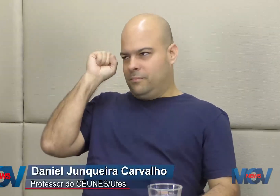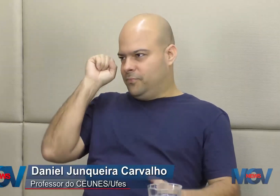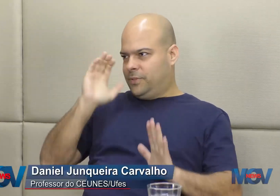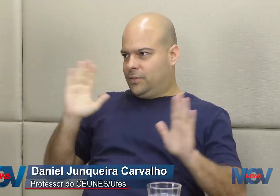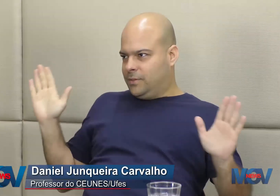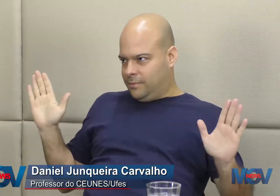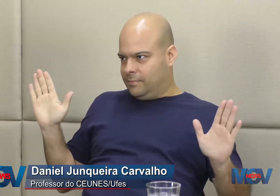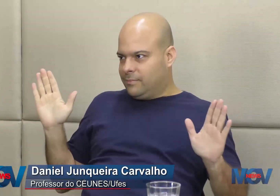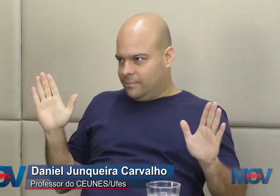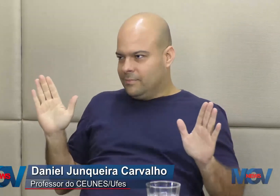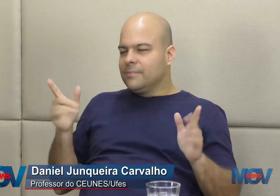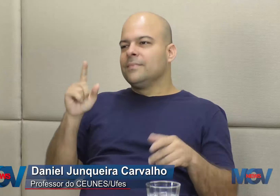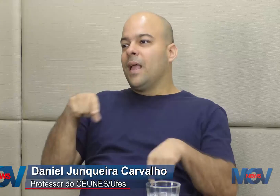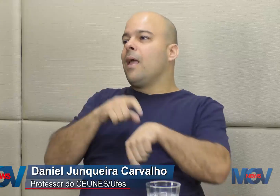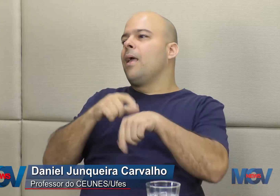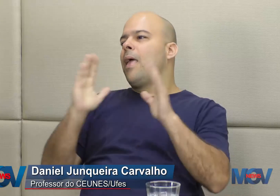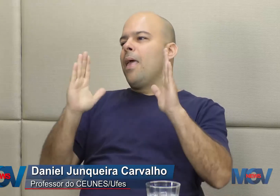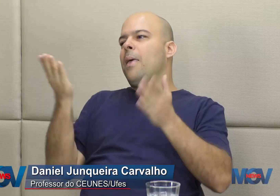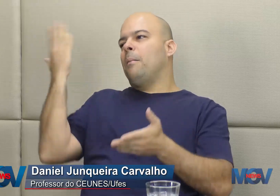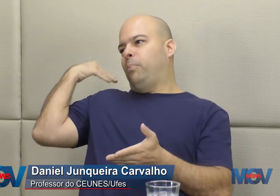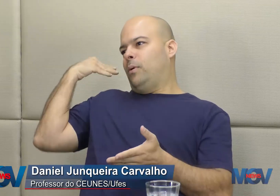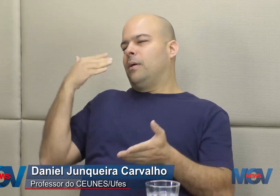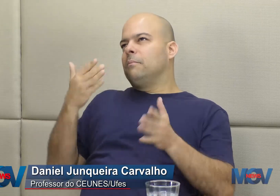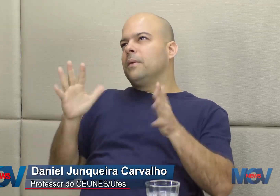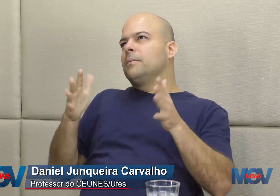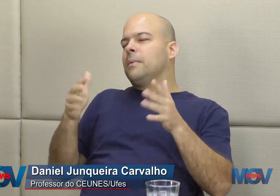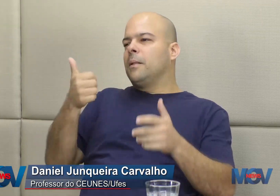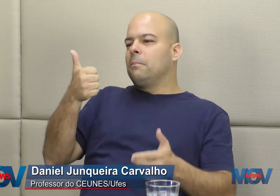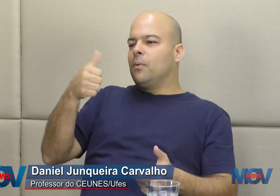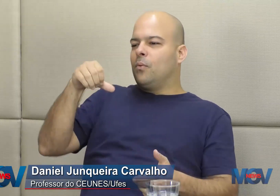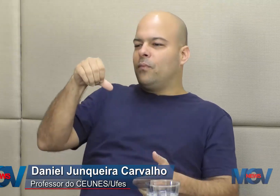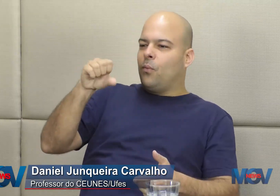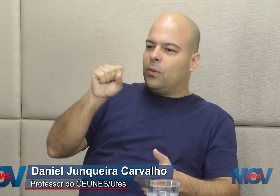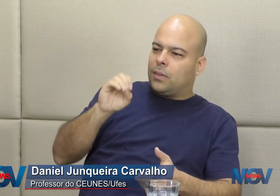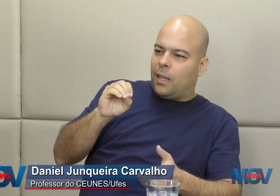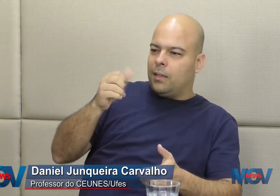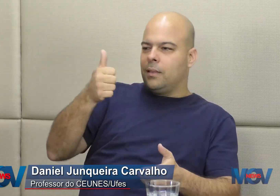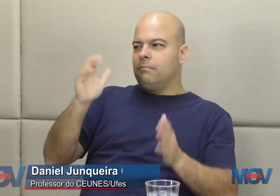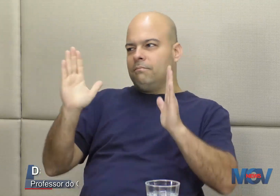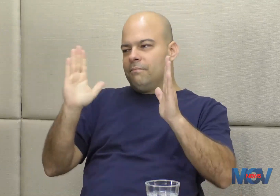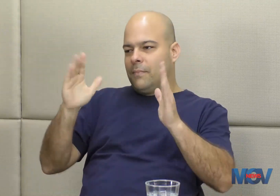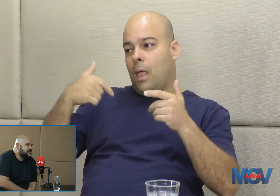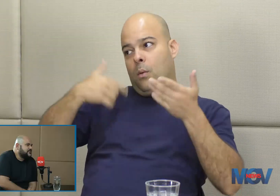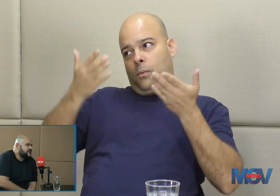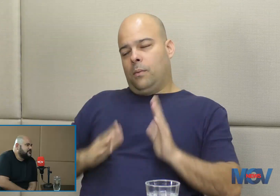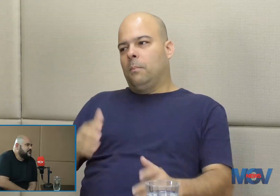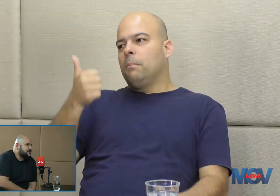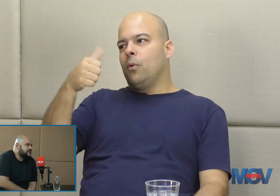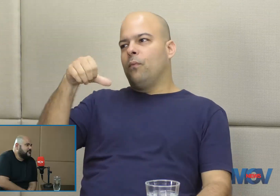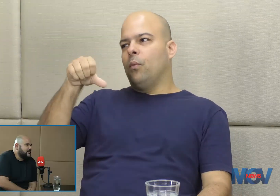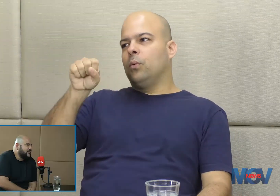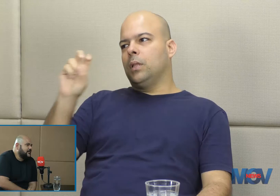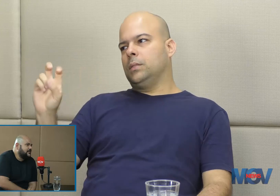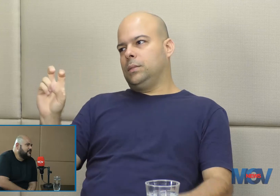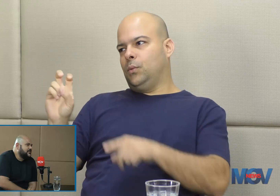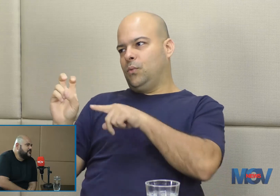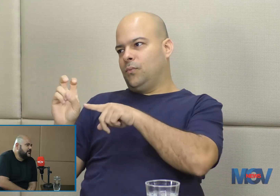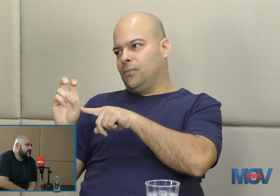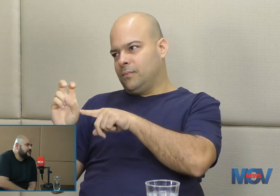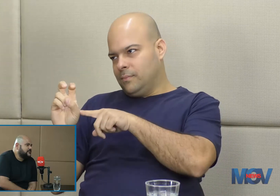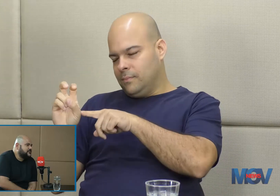Então, a minha história é assim, eu não nasci ouvinte, tá? Mais ou menos eu tinha mais ou menos um